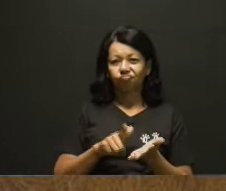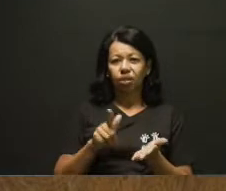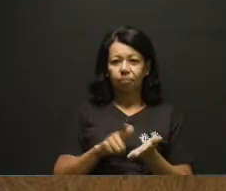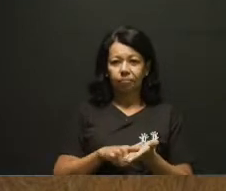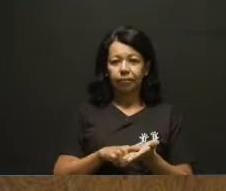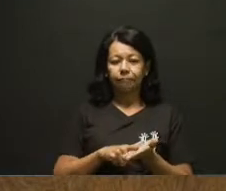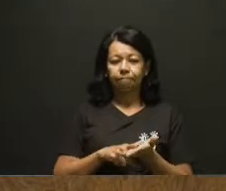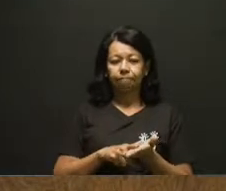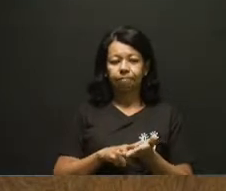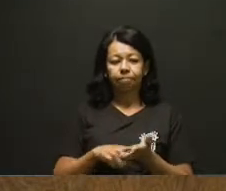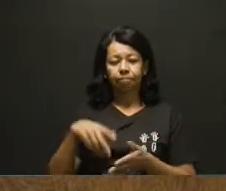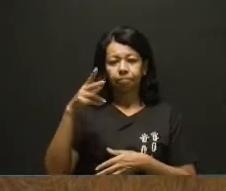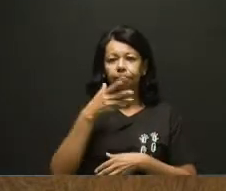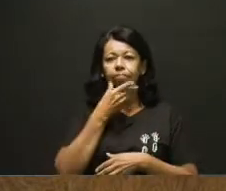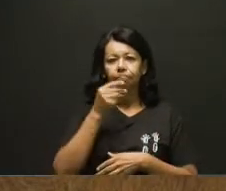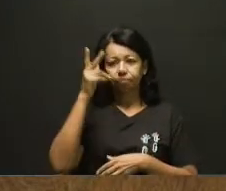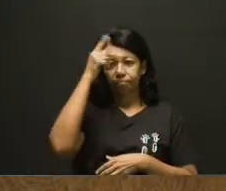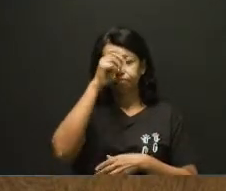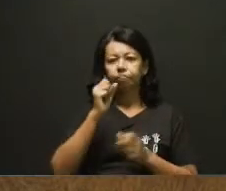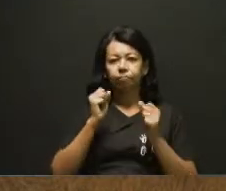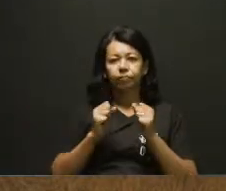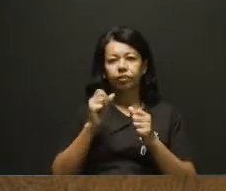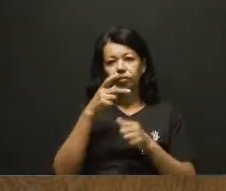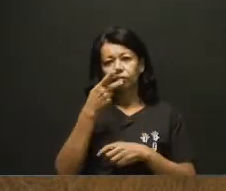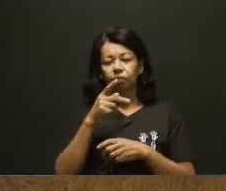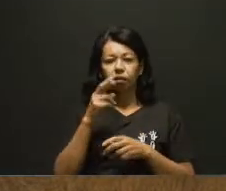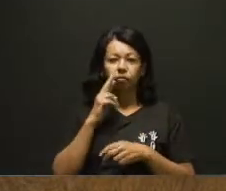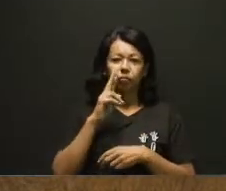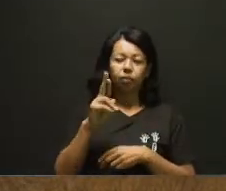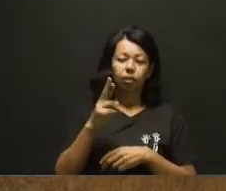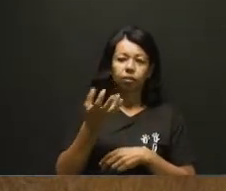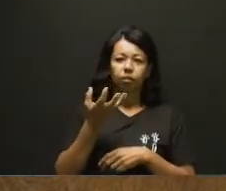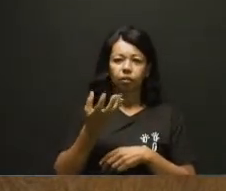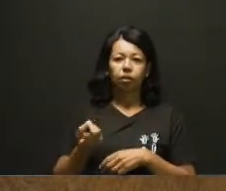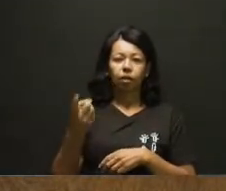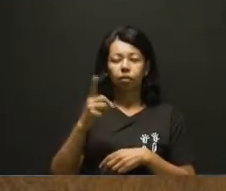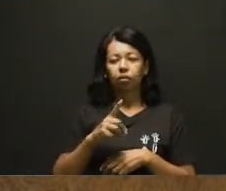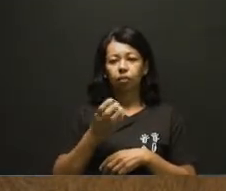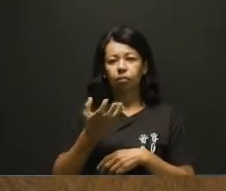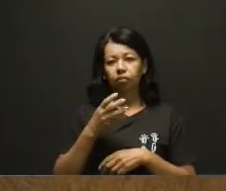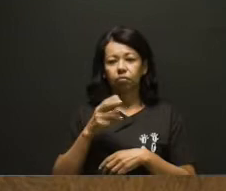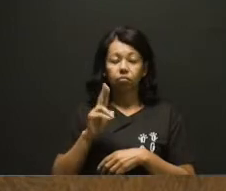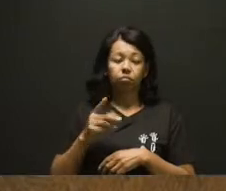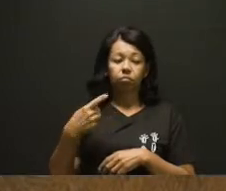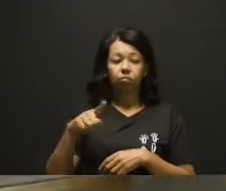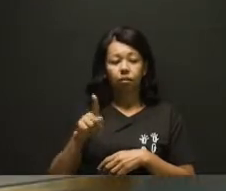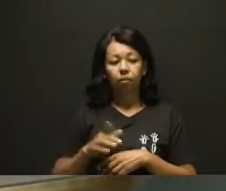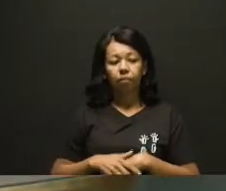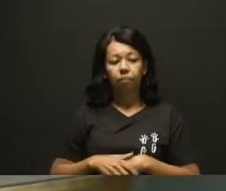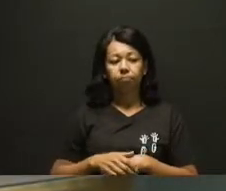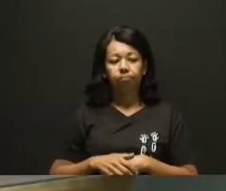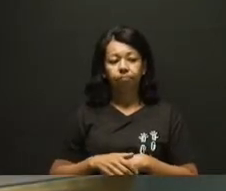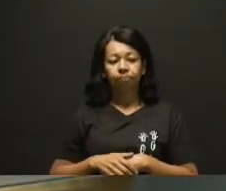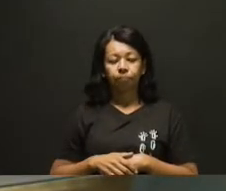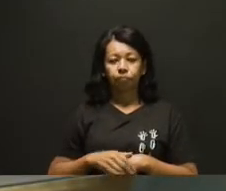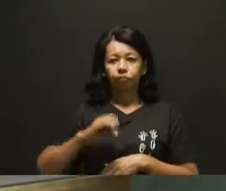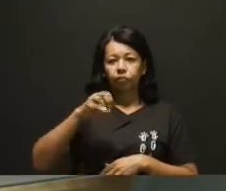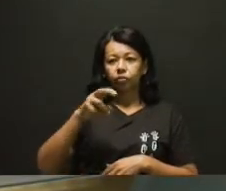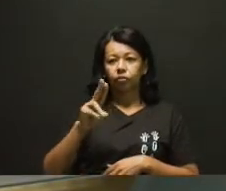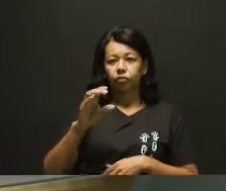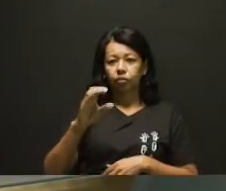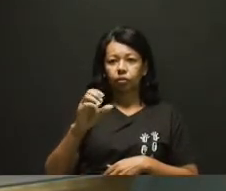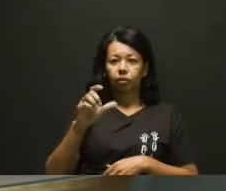o prefeito fica à vontade pode fazer a resposta se quiser por aquilo que quiser usá-la o plenário sério por aqui